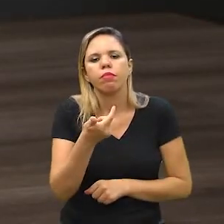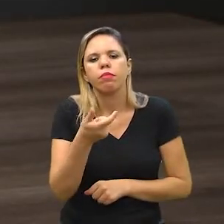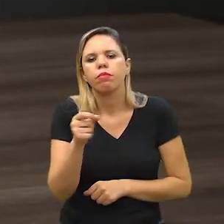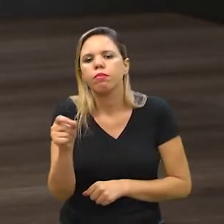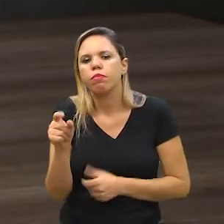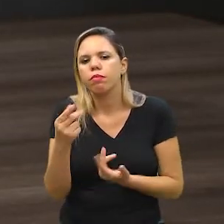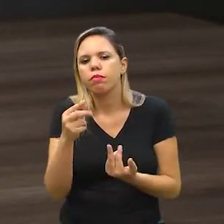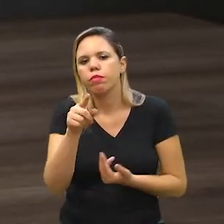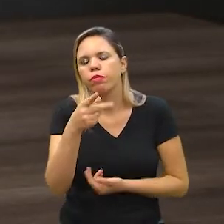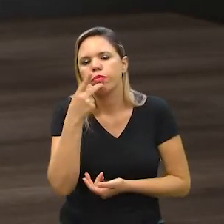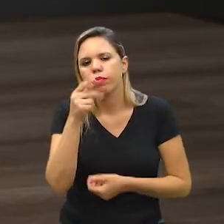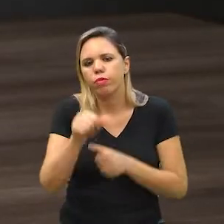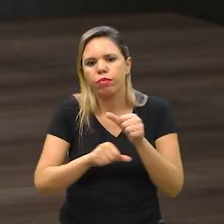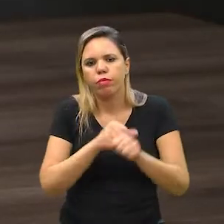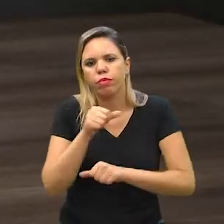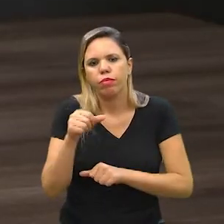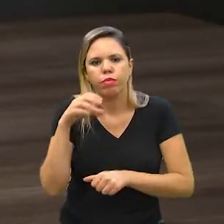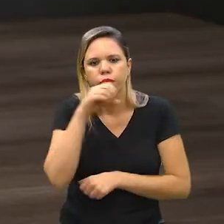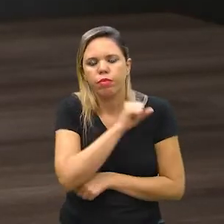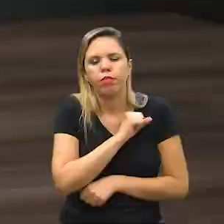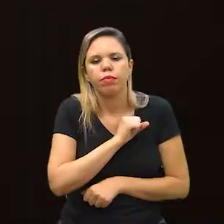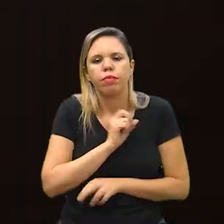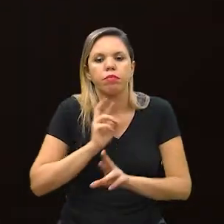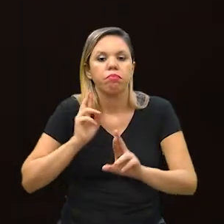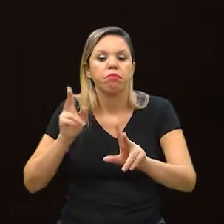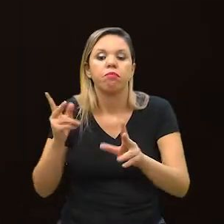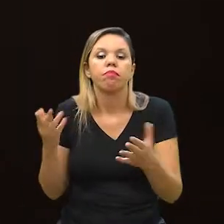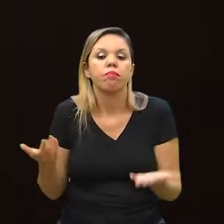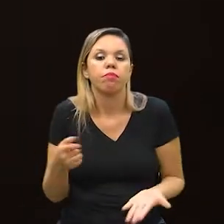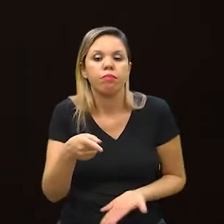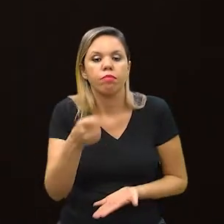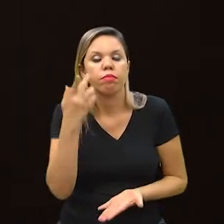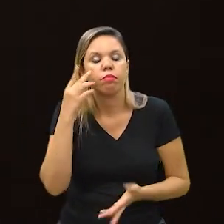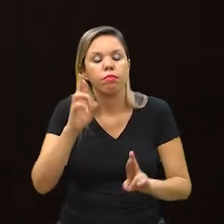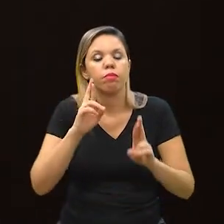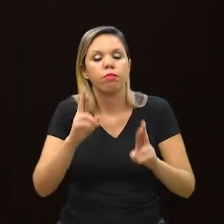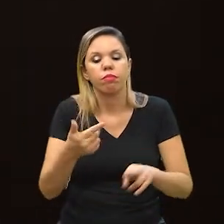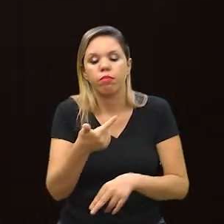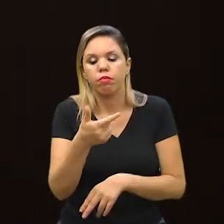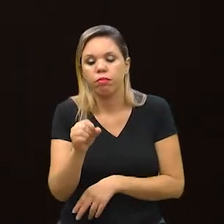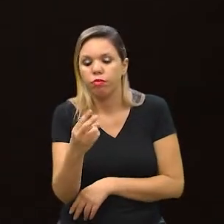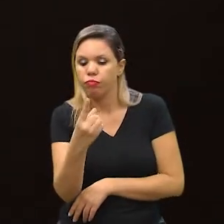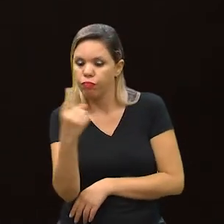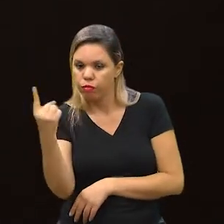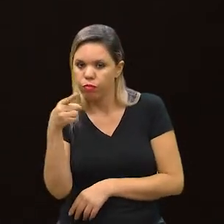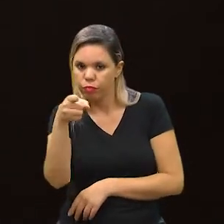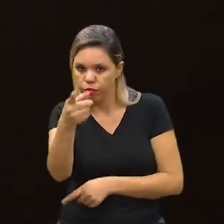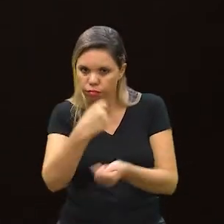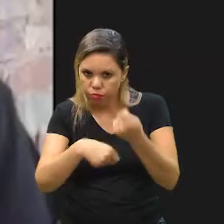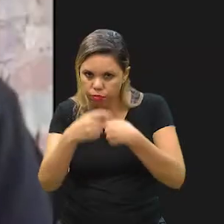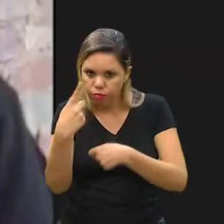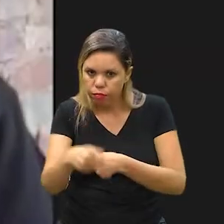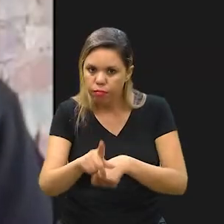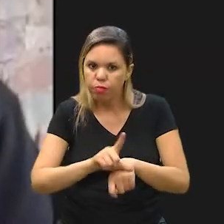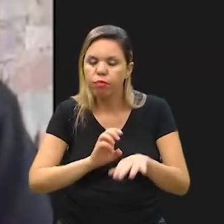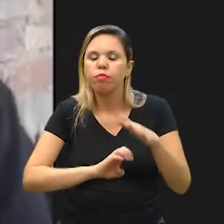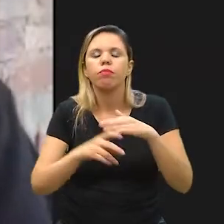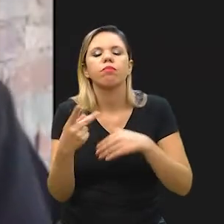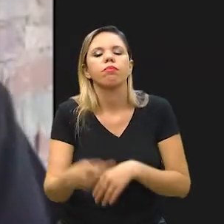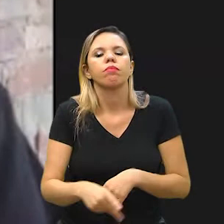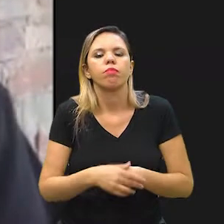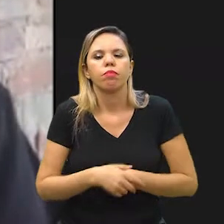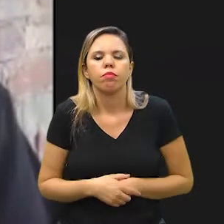como você disse, mudar da água para o vinho, o que você espera desse 2021 para o seu negócio?